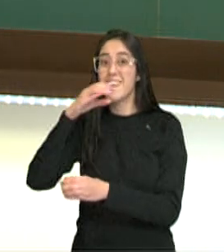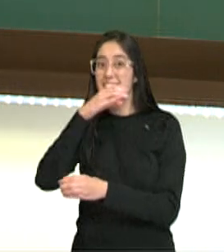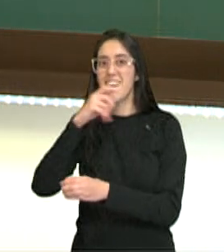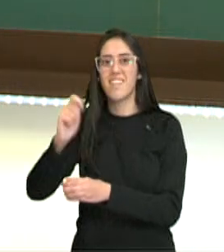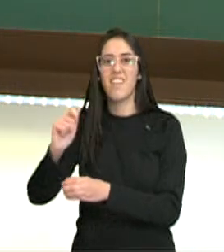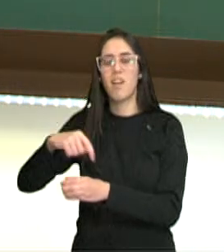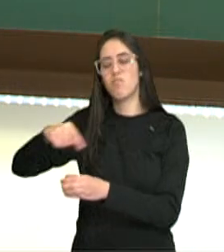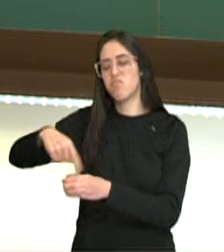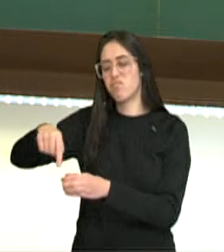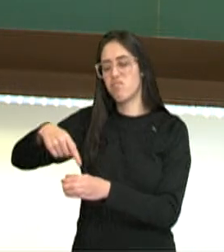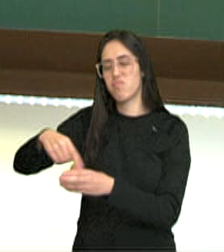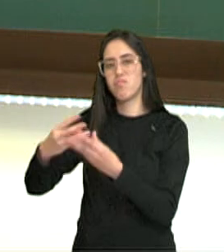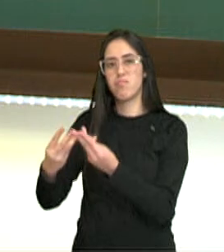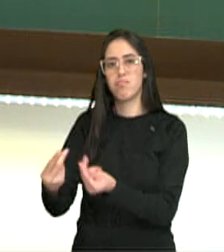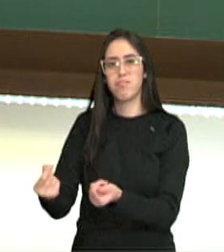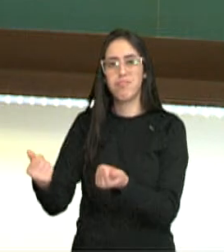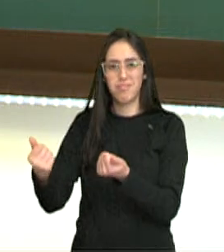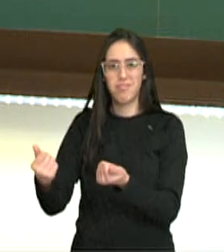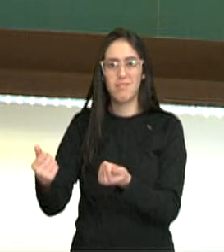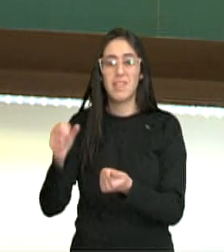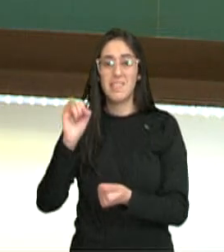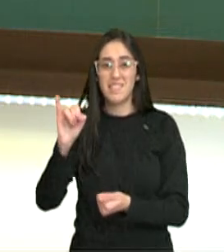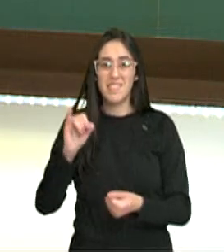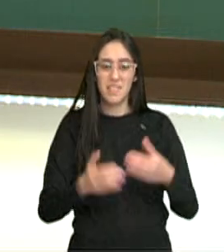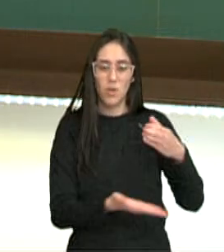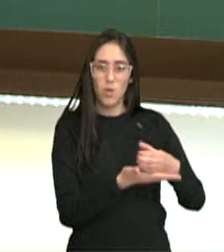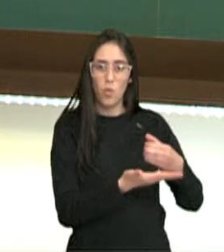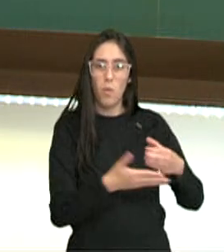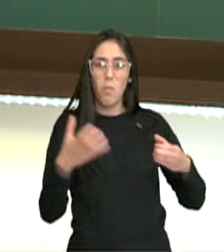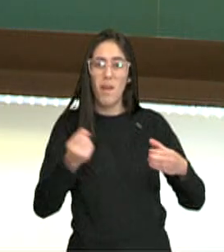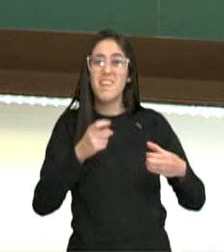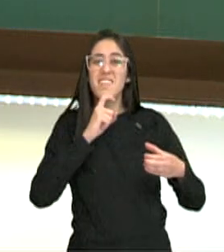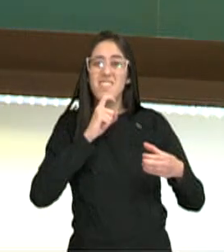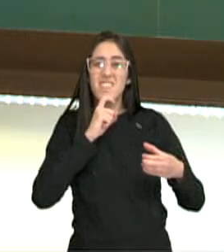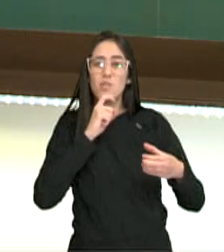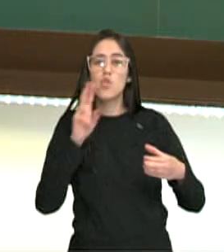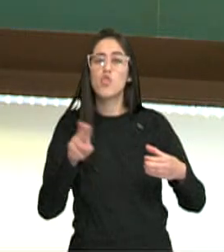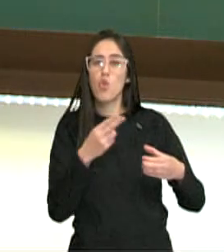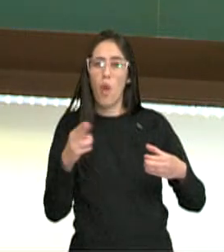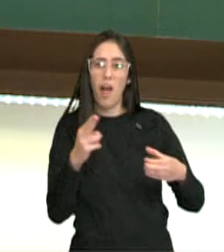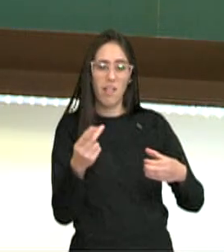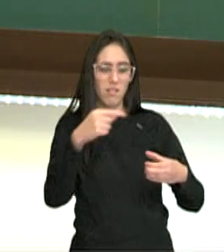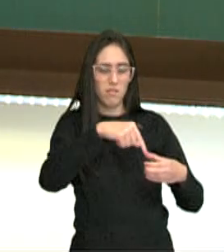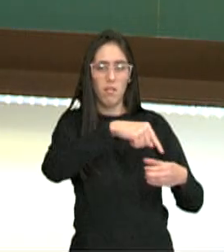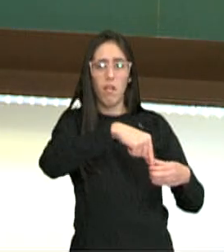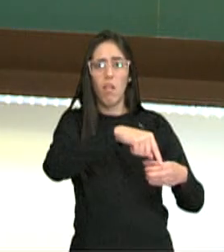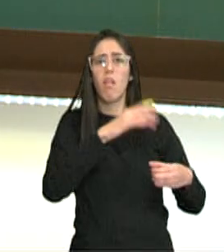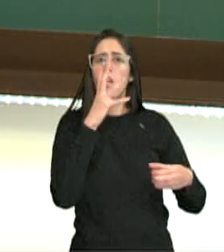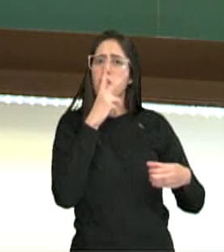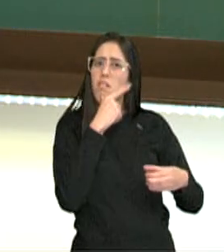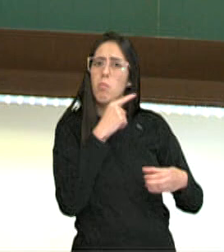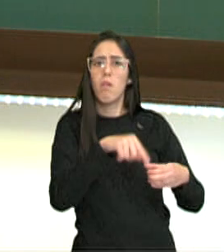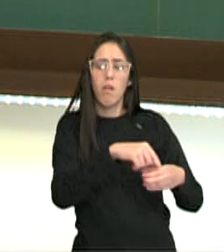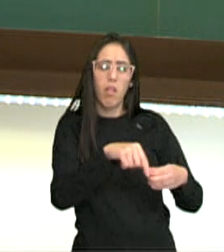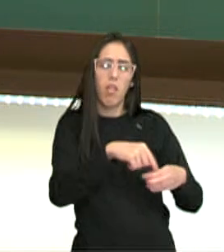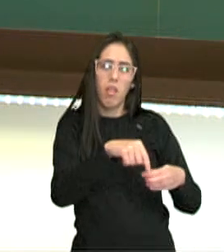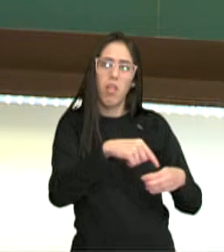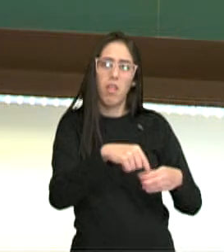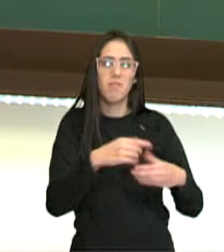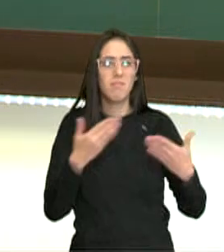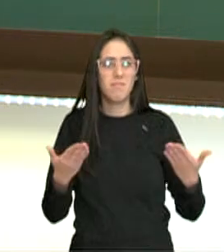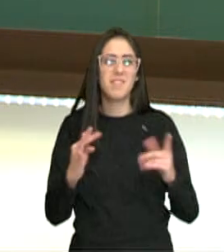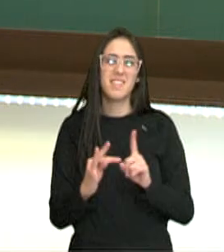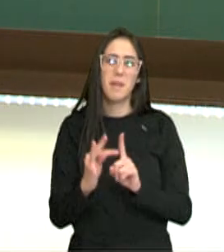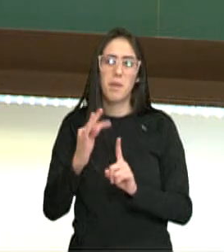esse movimento de dissolver do que quando o leite está frio. Então, o aumento da temperatura facilita aí a solubilidade do